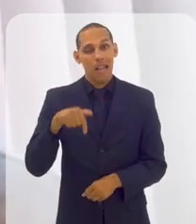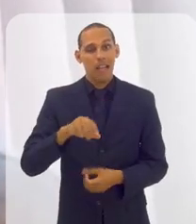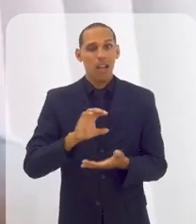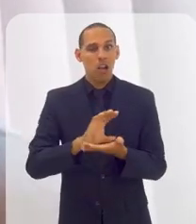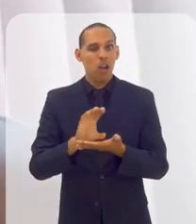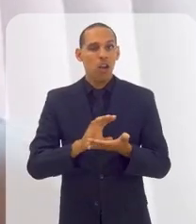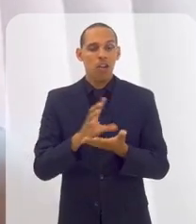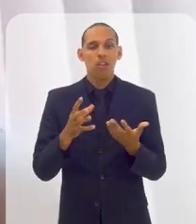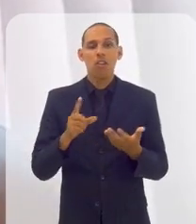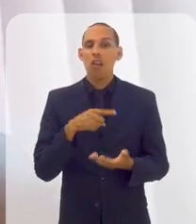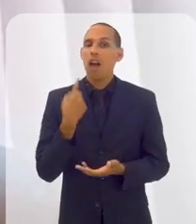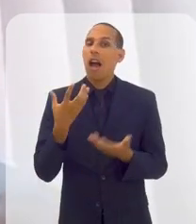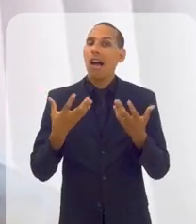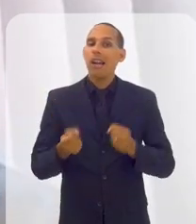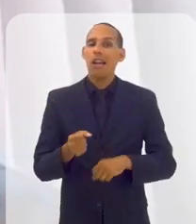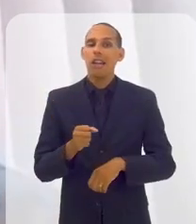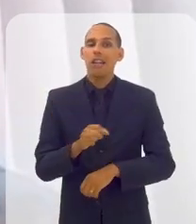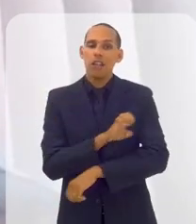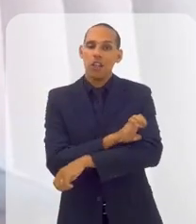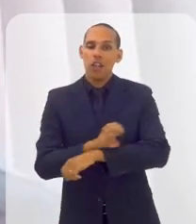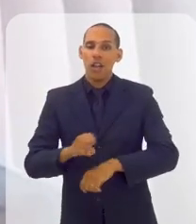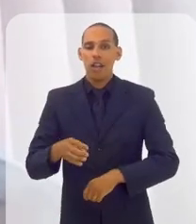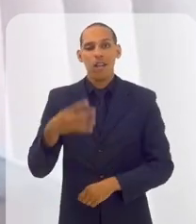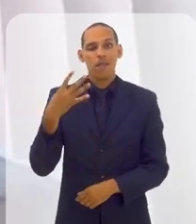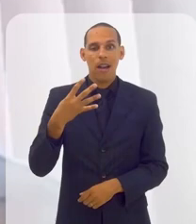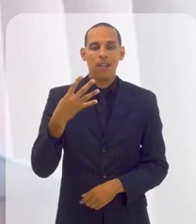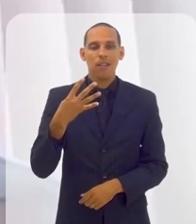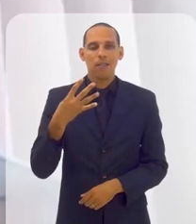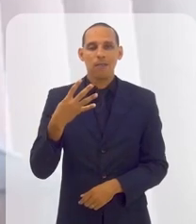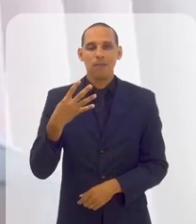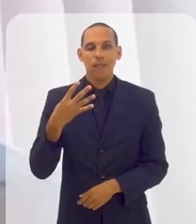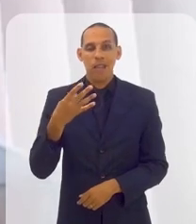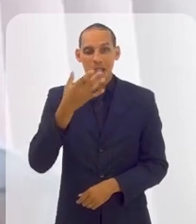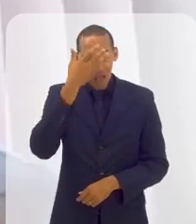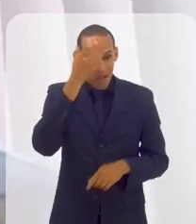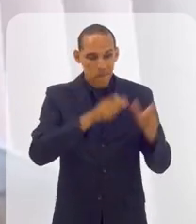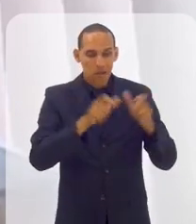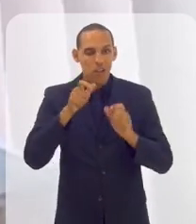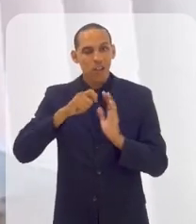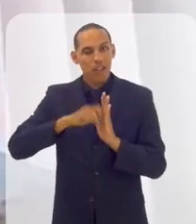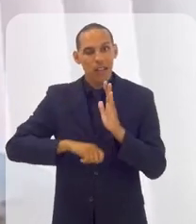estamos admitindo 4 estagiários. Se inscreveram